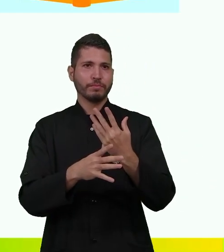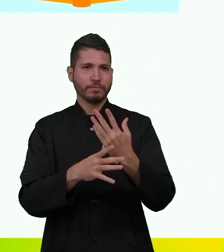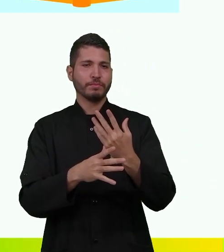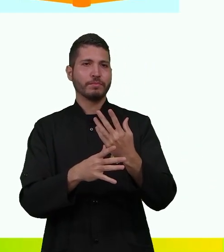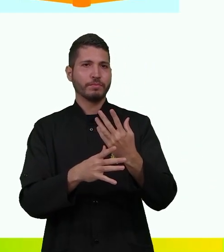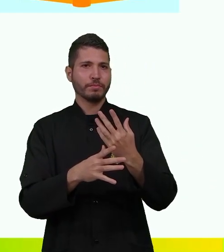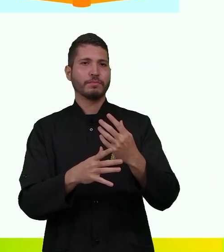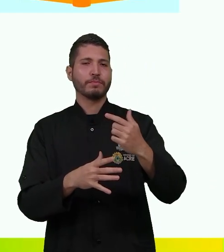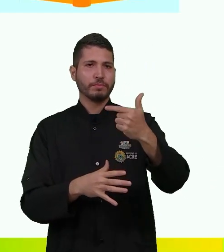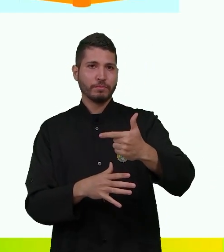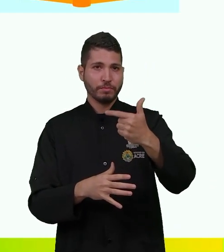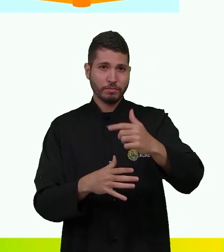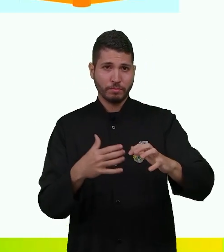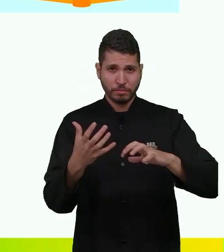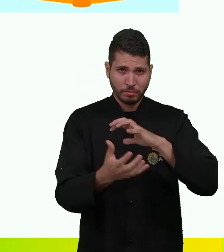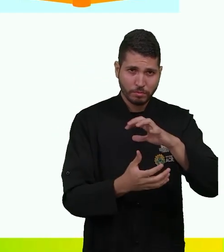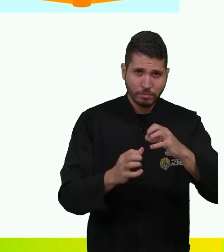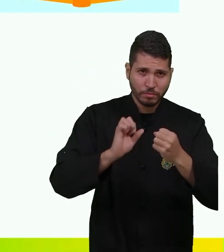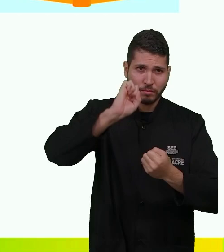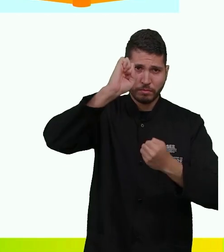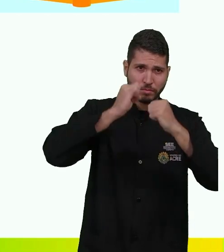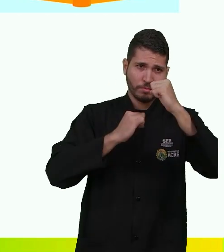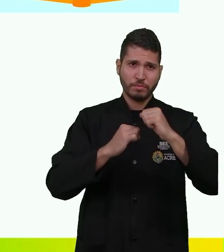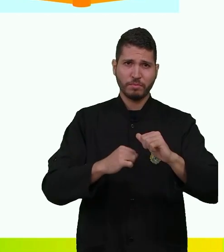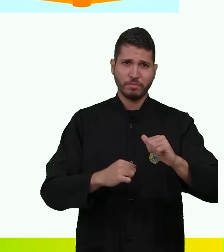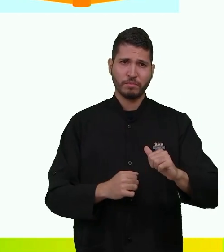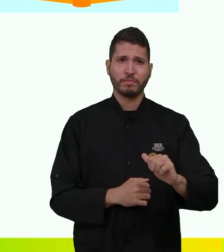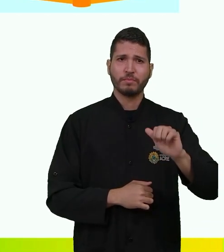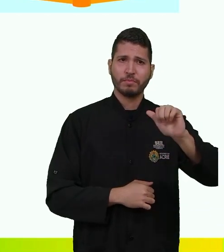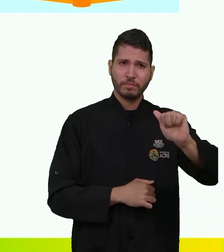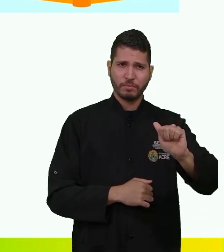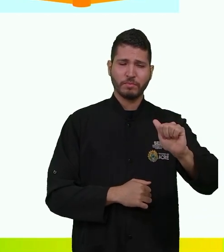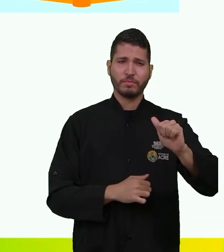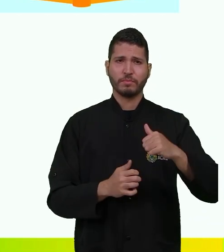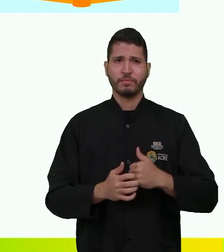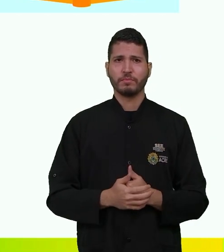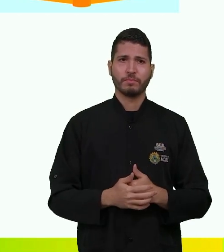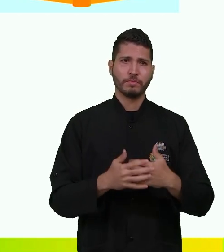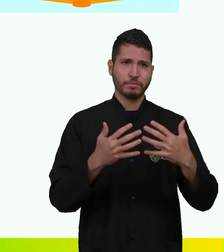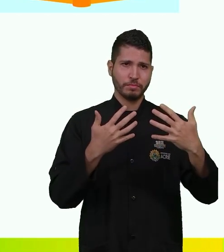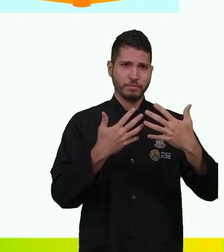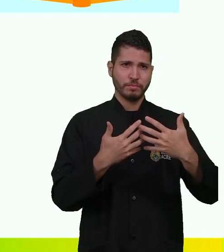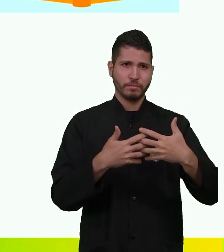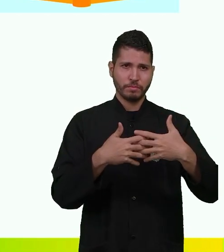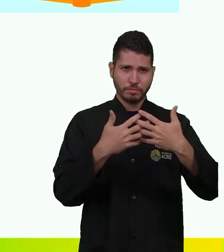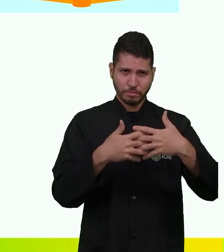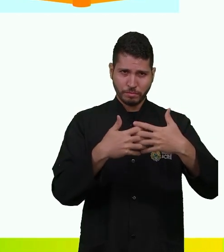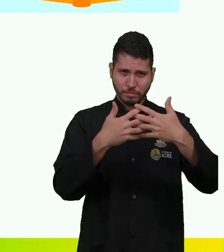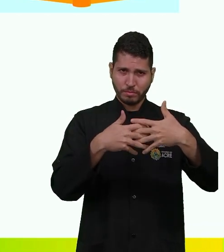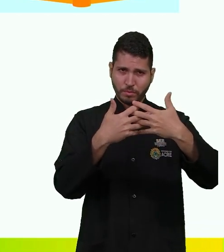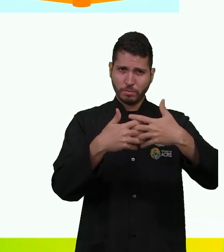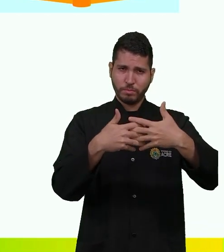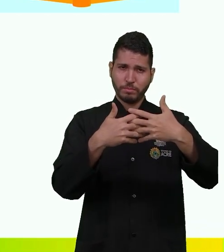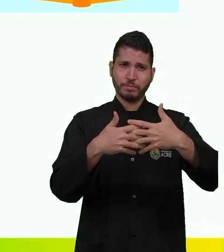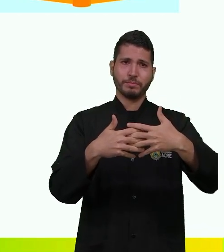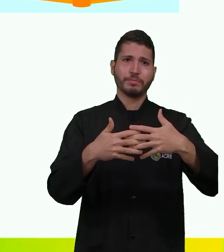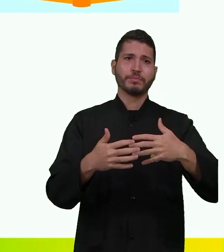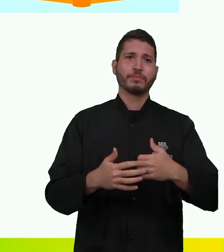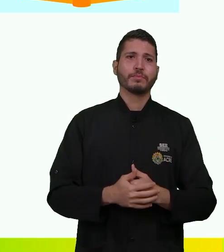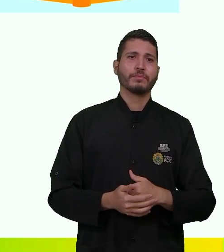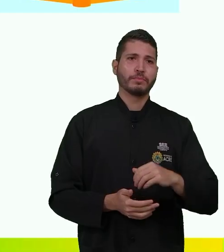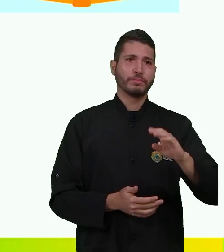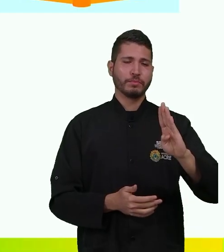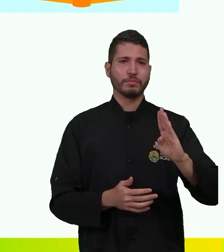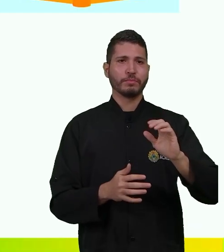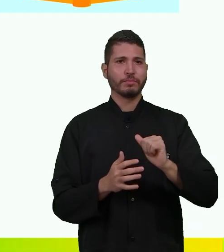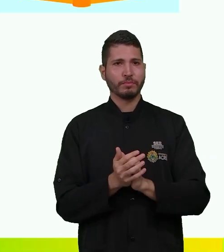Letra A máquina de tecer. Letra B, a locomotiva a vapor. Letra C,